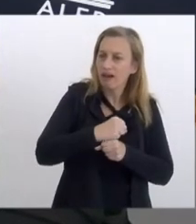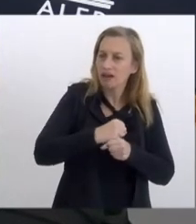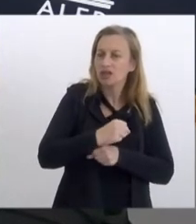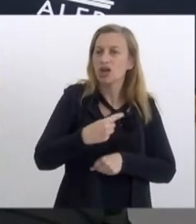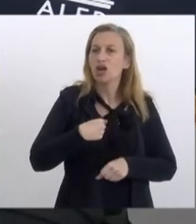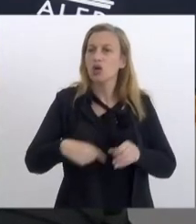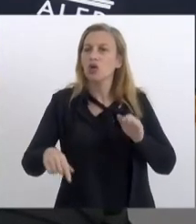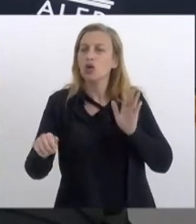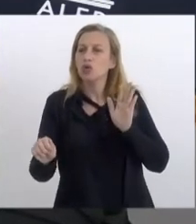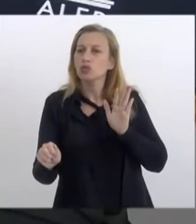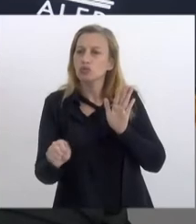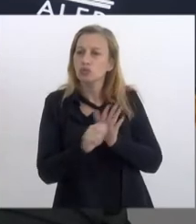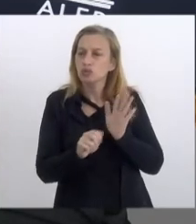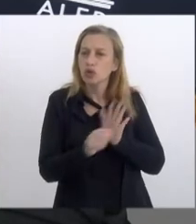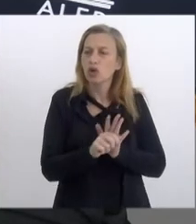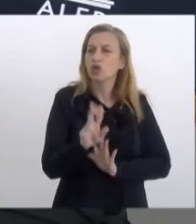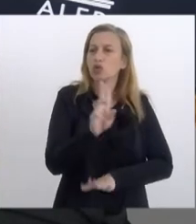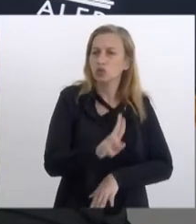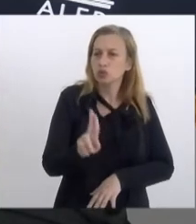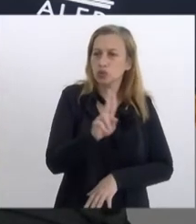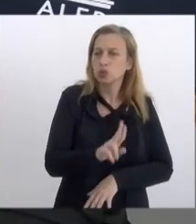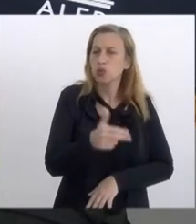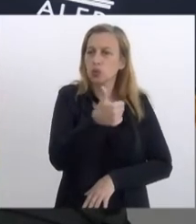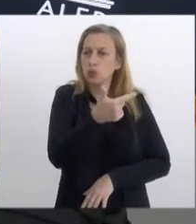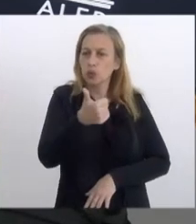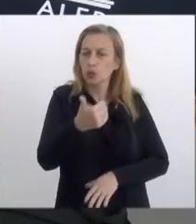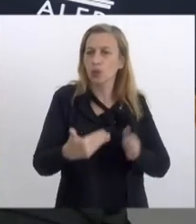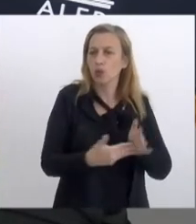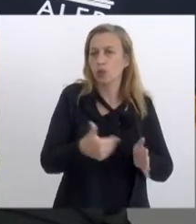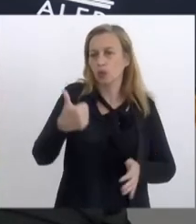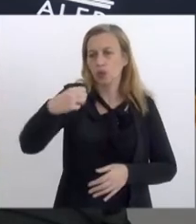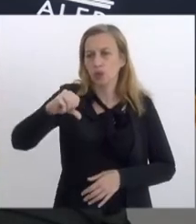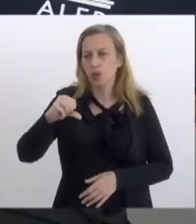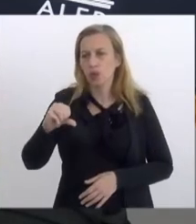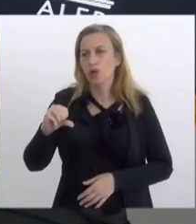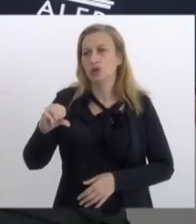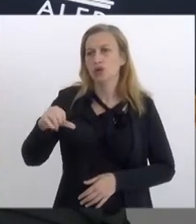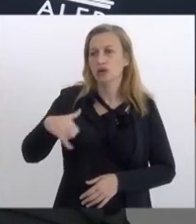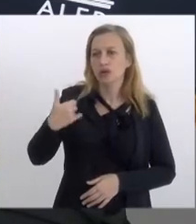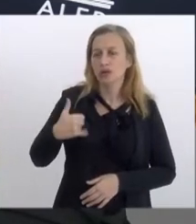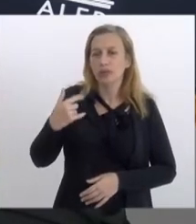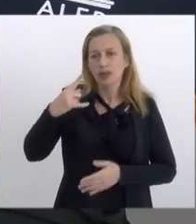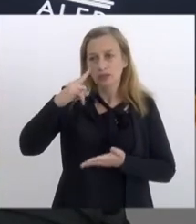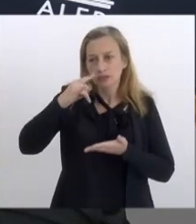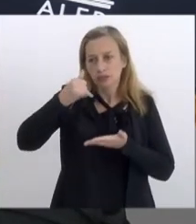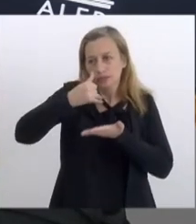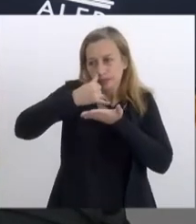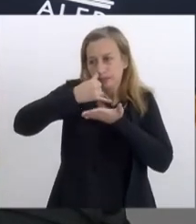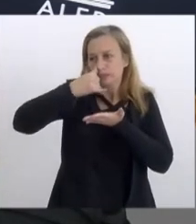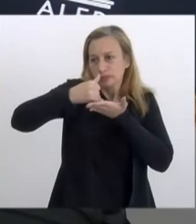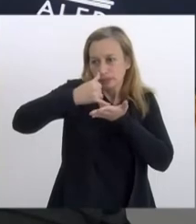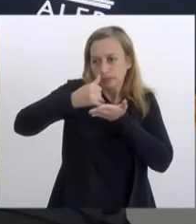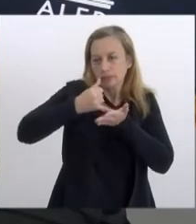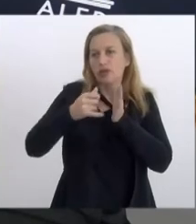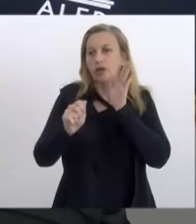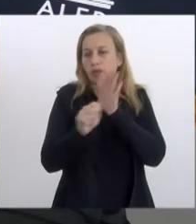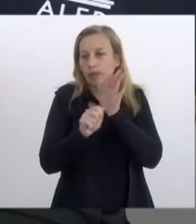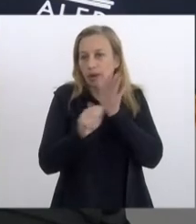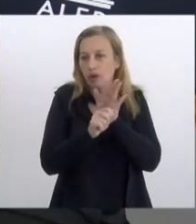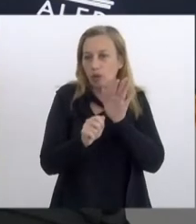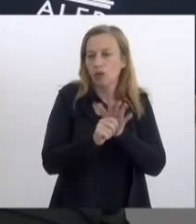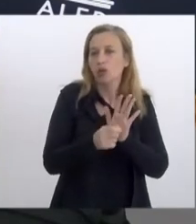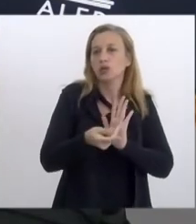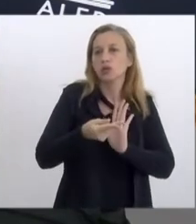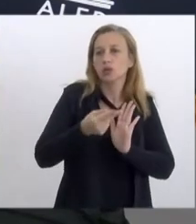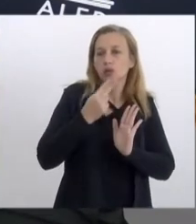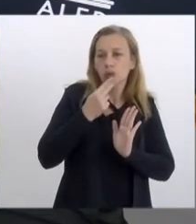droga dos 12 aos 19 anos. Conheço, só respiro por um lado do nariz, conheço a cocaína, conheço a maconha, conheço o cheirinho